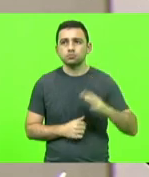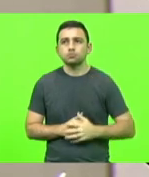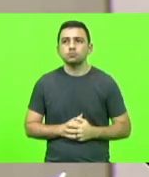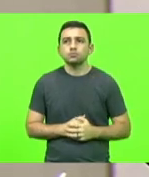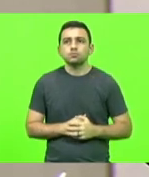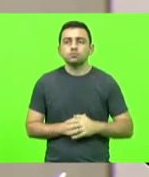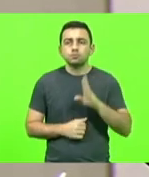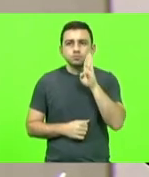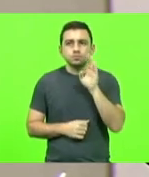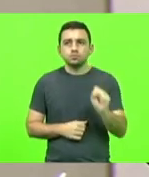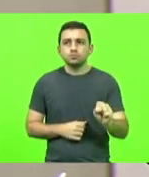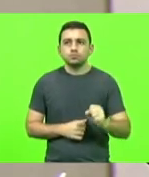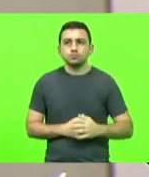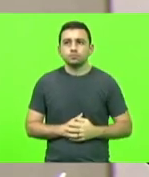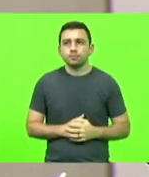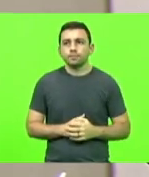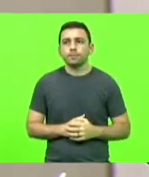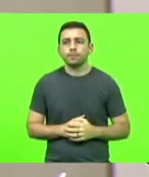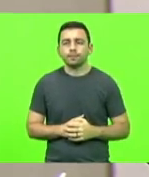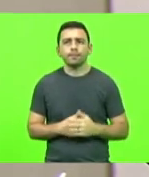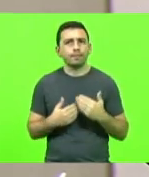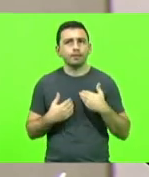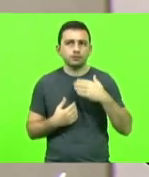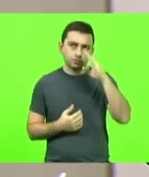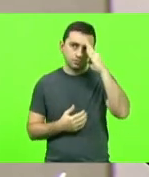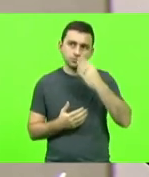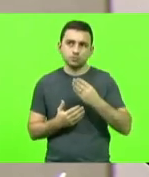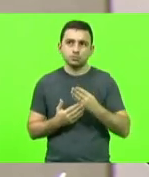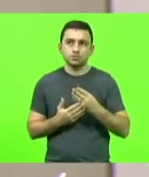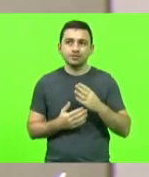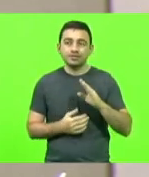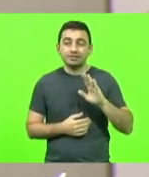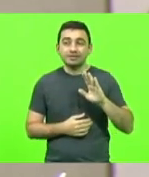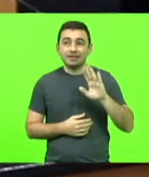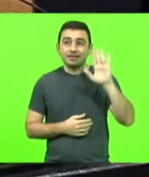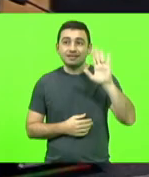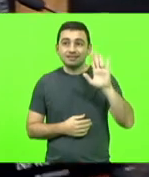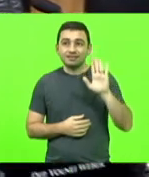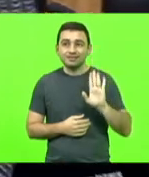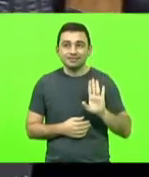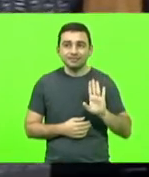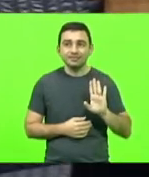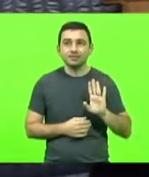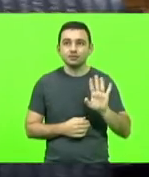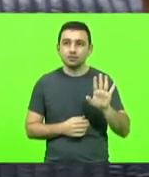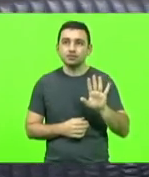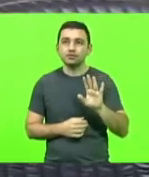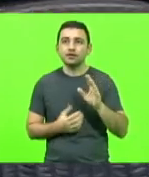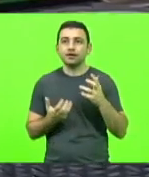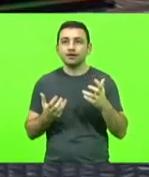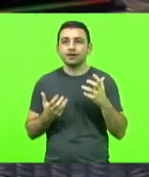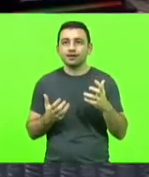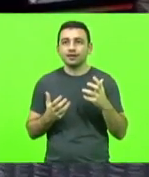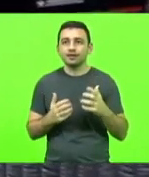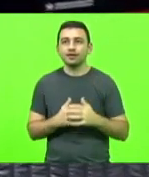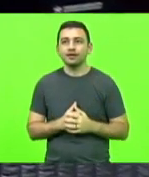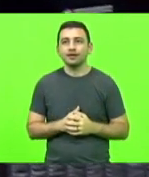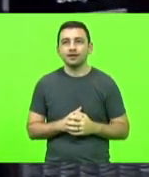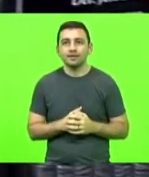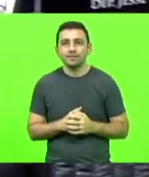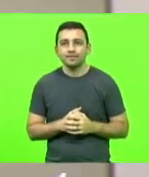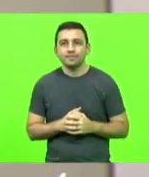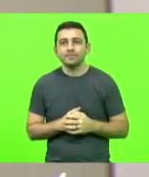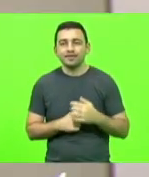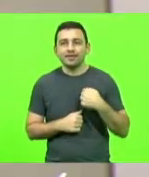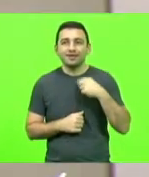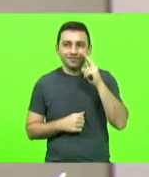Bruno Souza. Eu acredito que levantei muito discretamente a minha mão, então eu só gostaria de deixar... Até porque, nesta ocasião, eu olhei para a